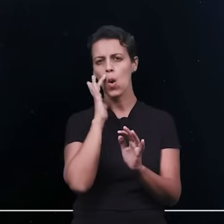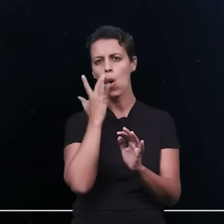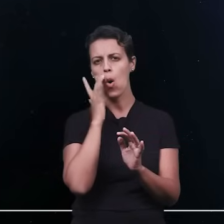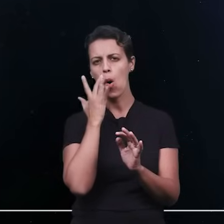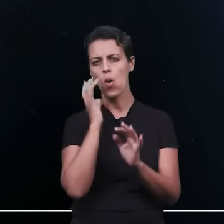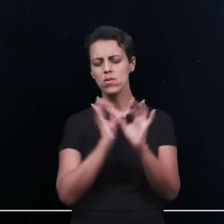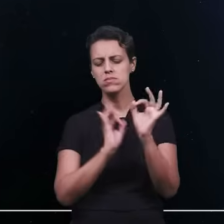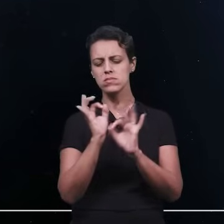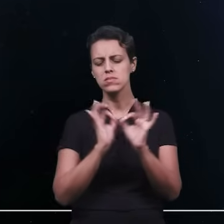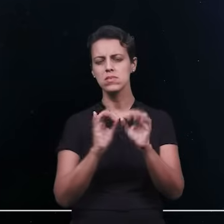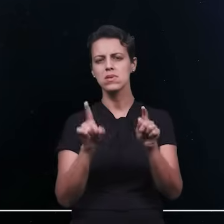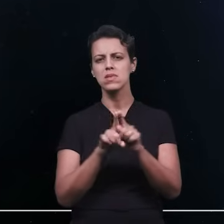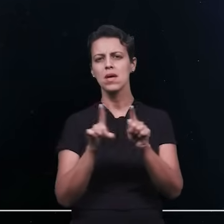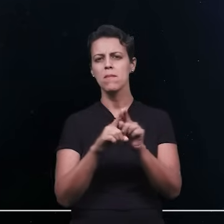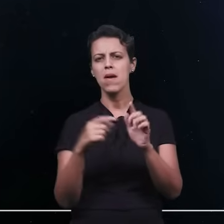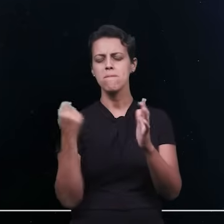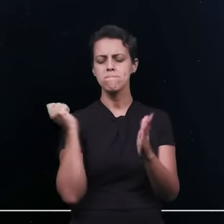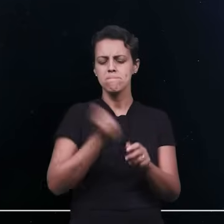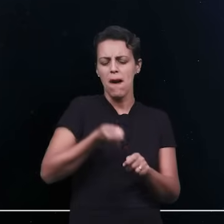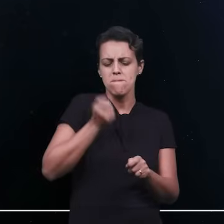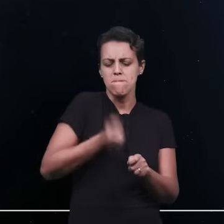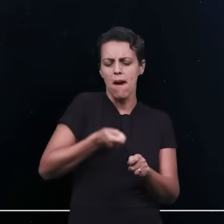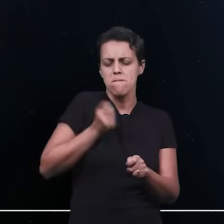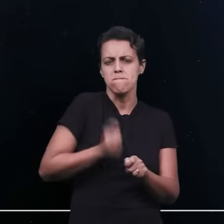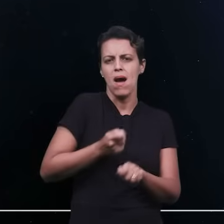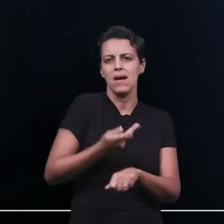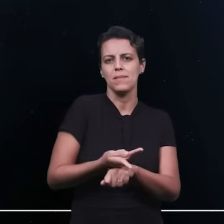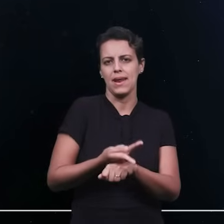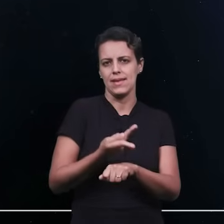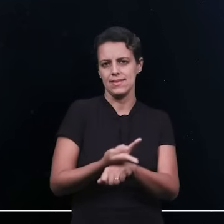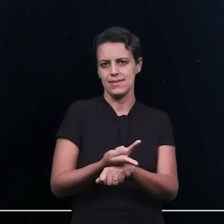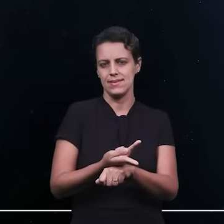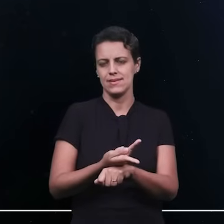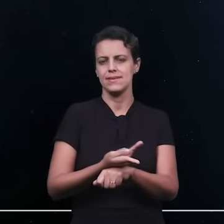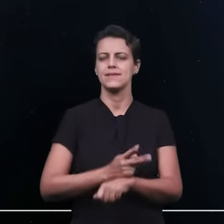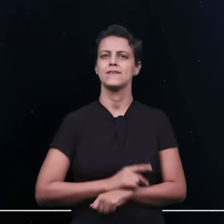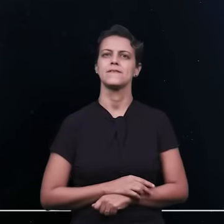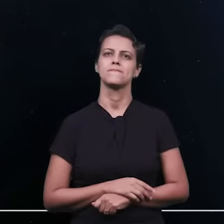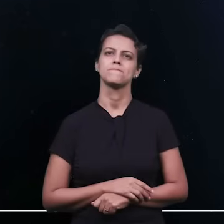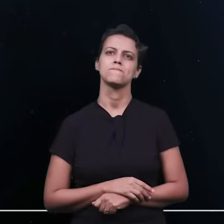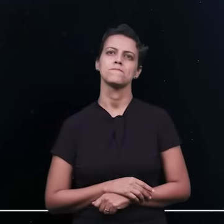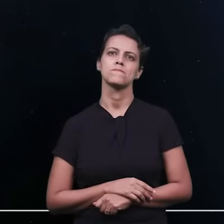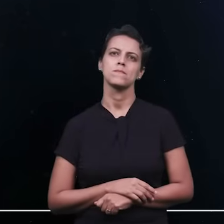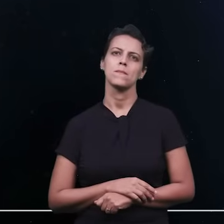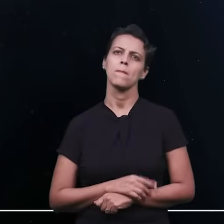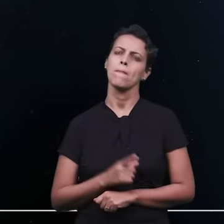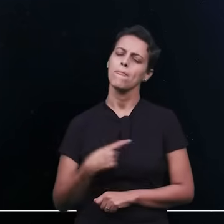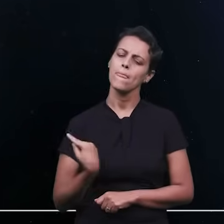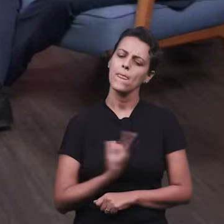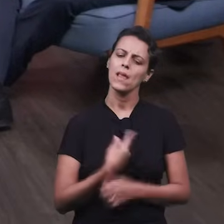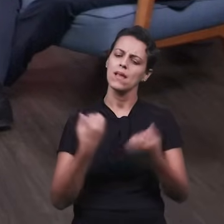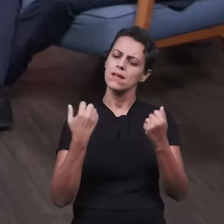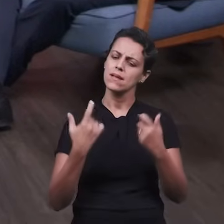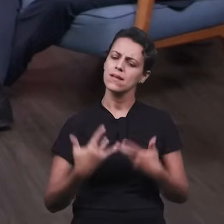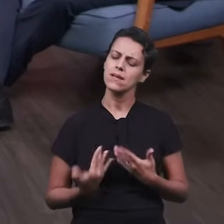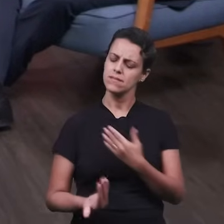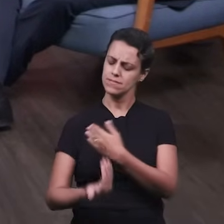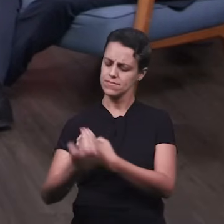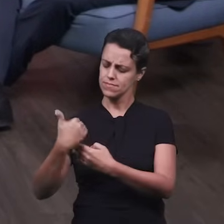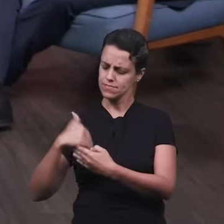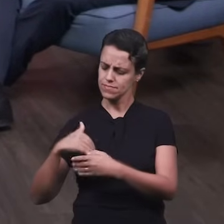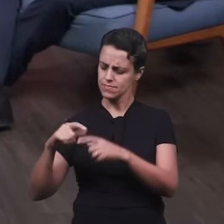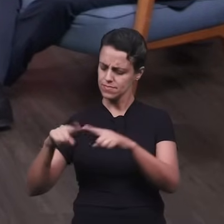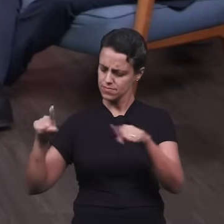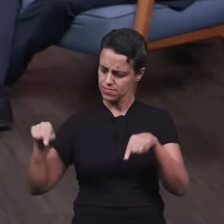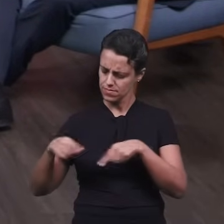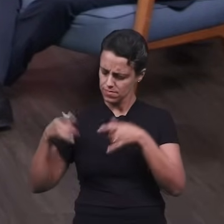te faremos com pregos de prata. Nós estamos falando de introduzir nas recâmaras, nós